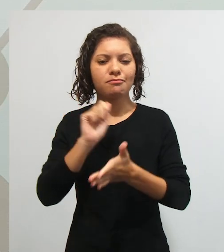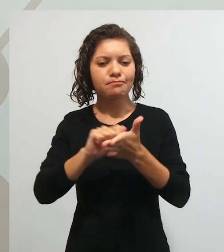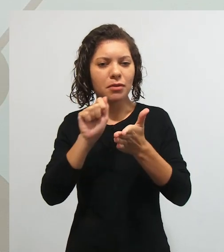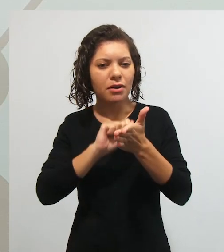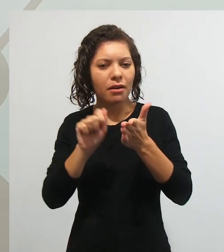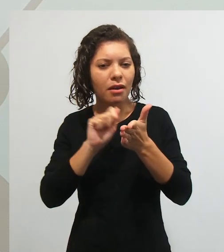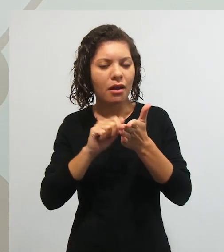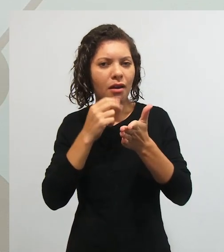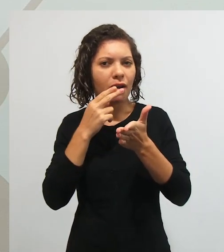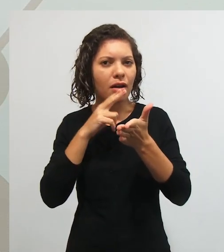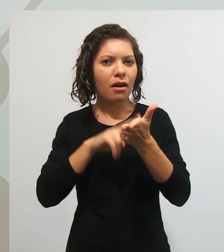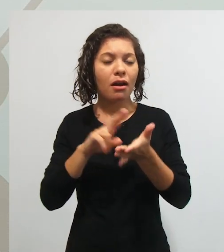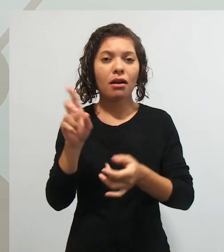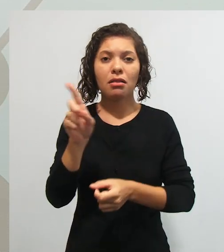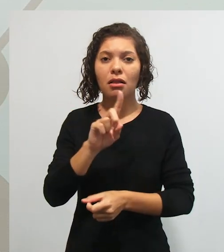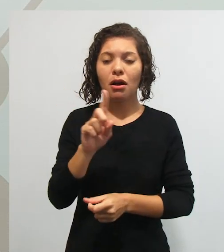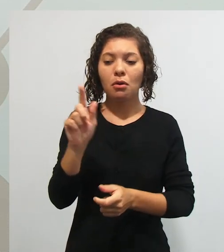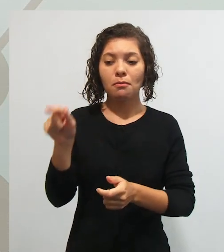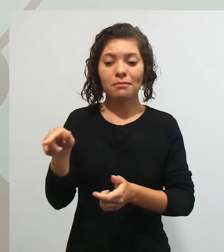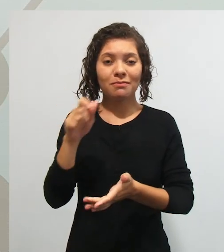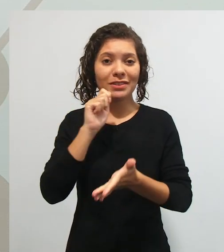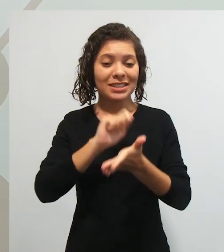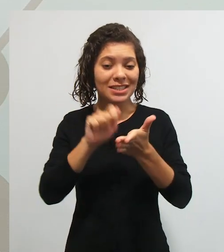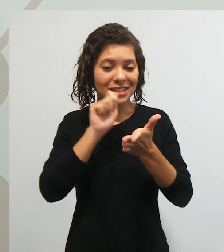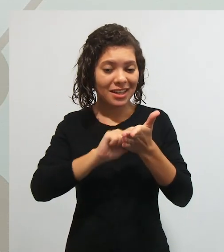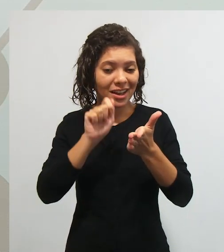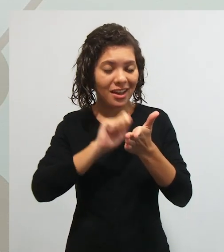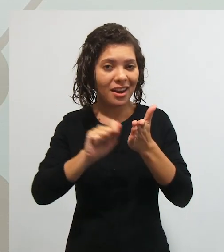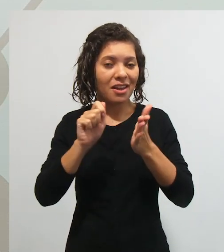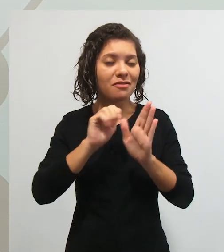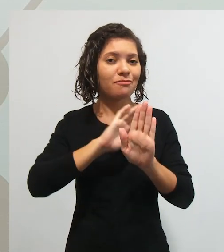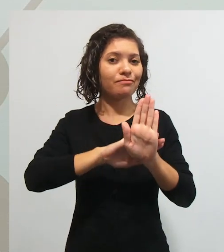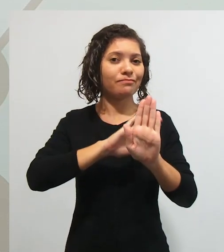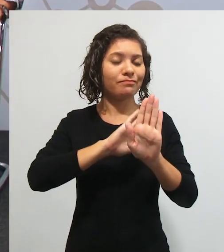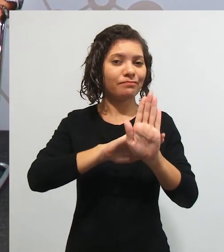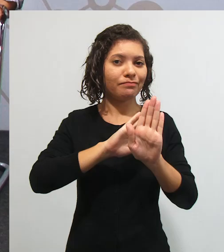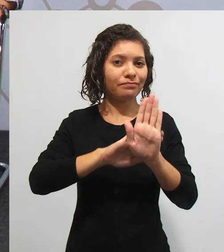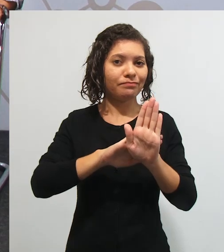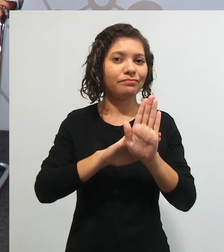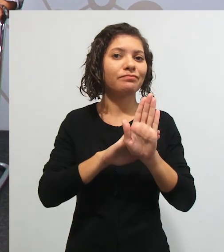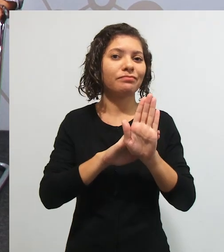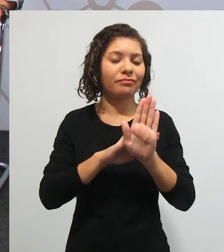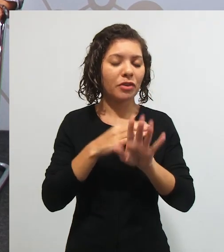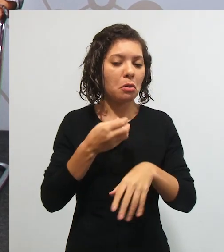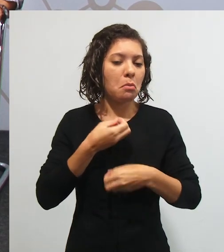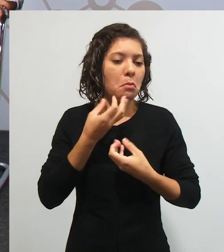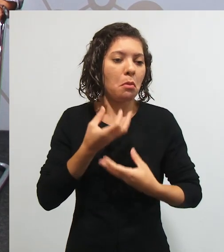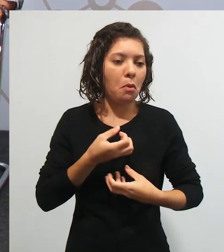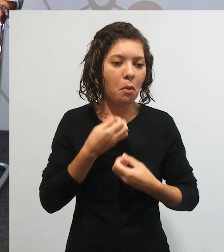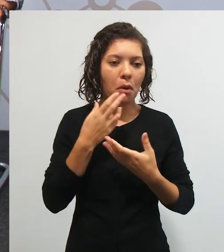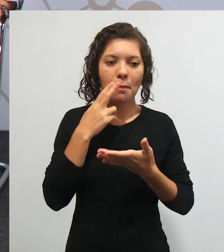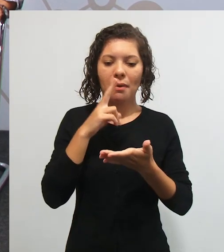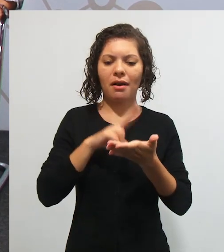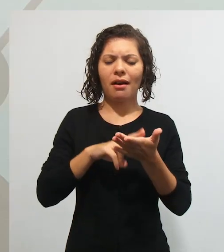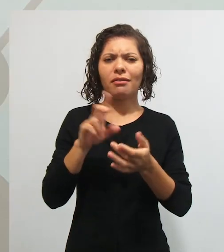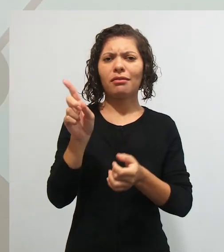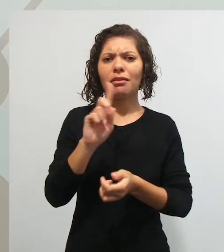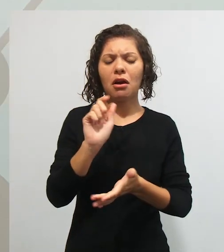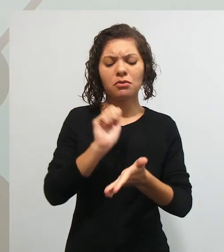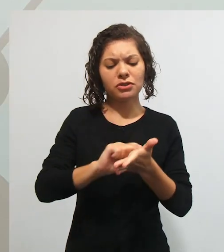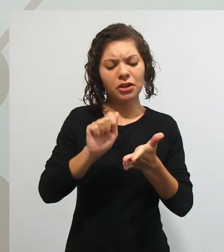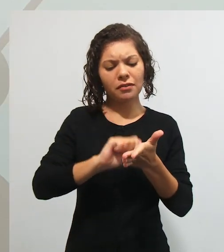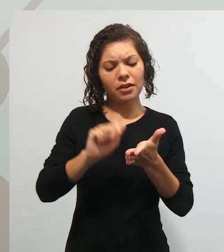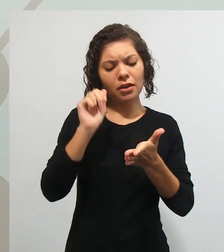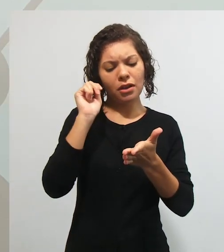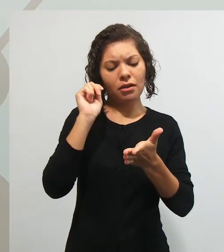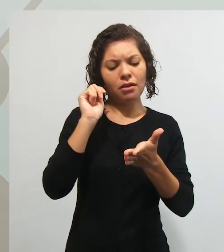ela escreve uma intenção. Ela não escreve um poema, uma carta ou coisa parecida. Ela escreve ali